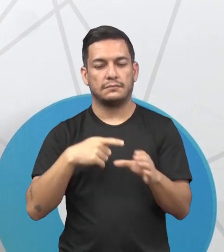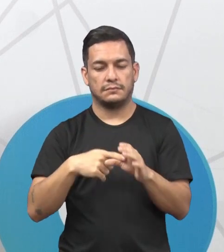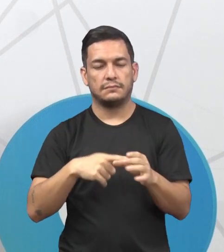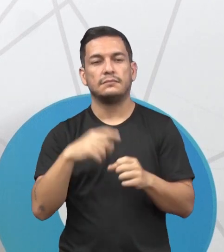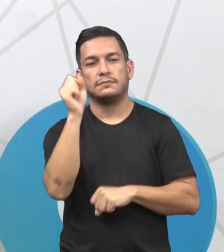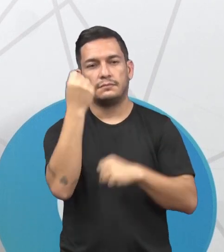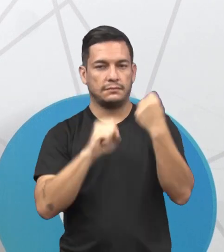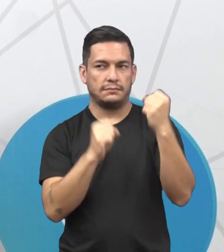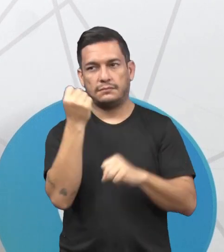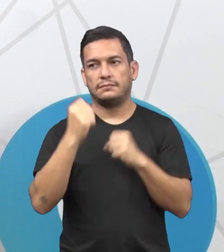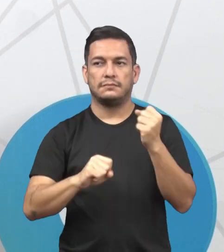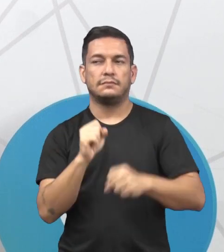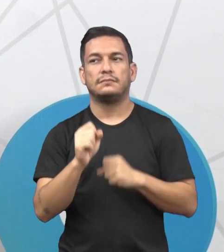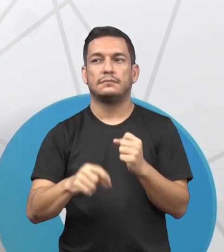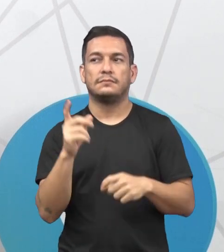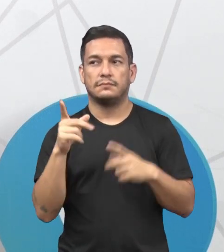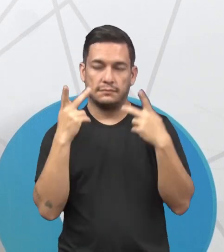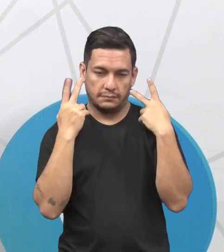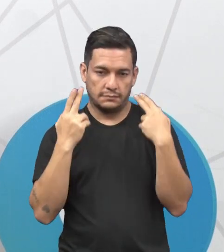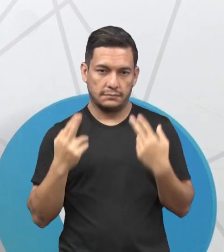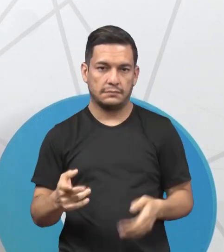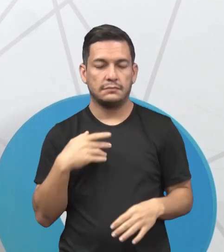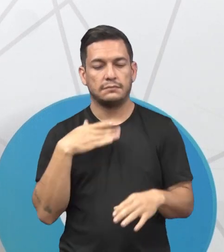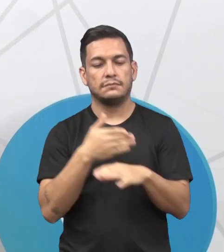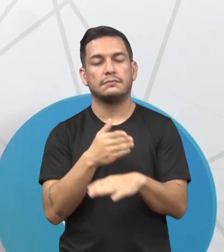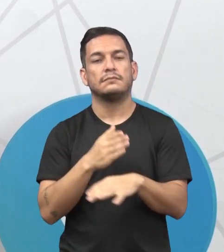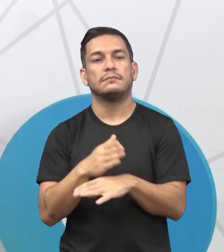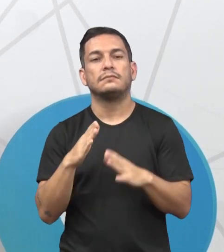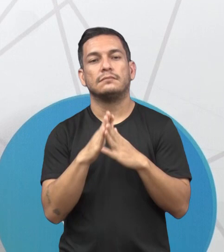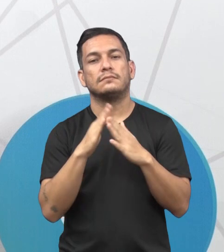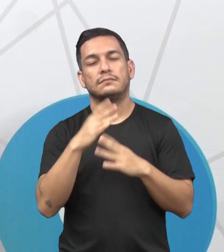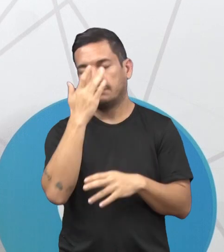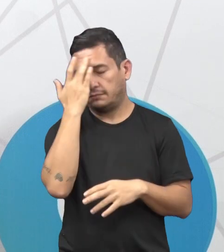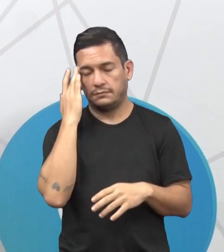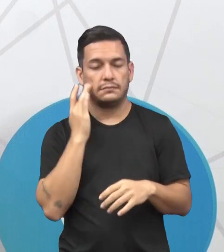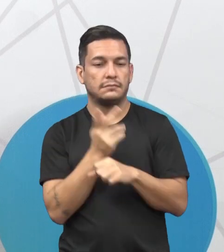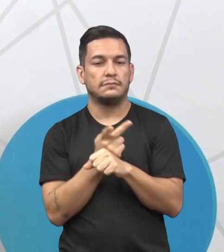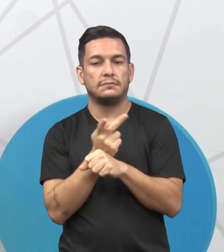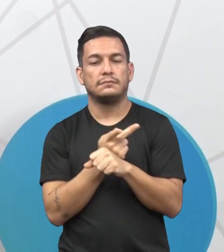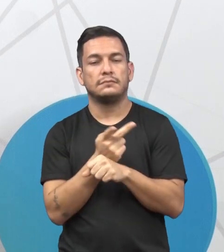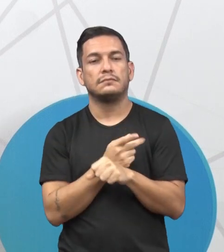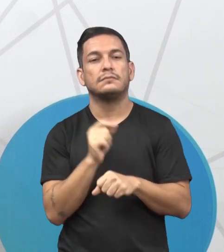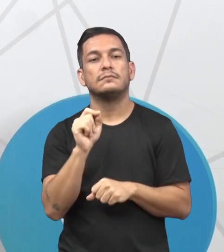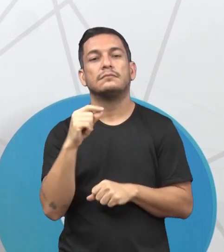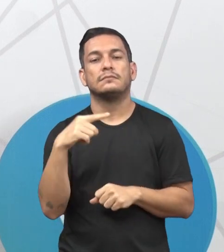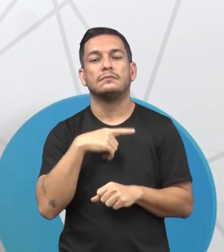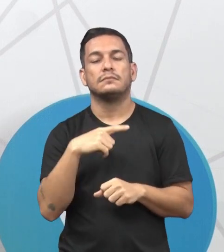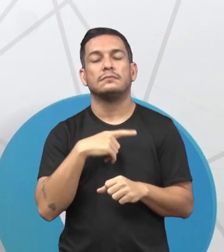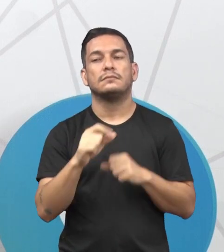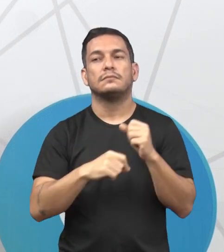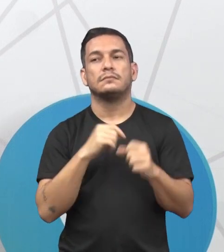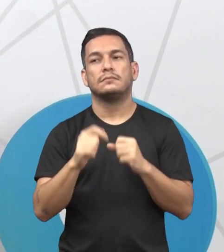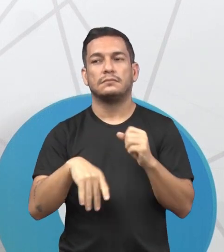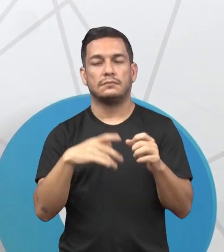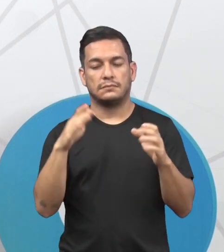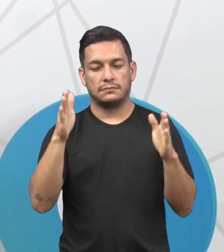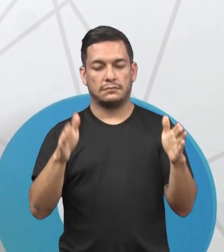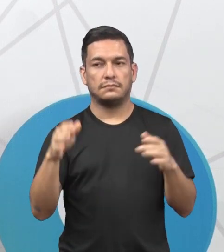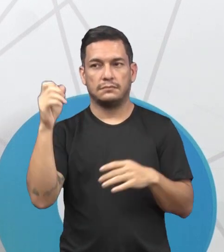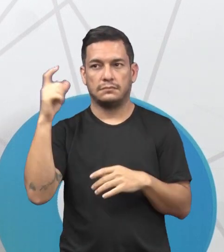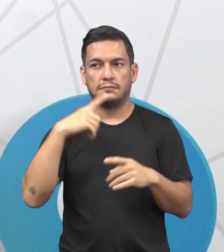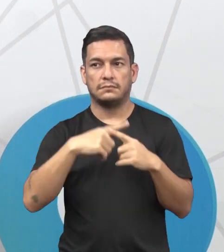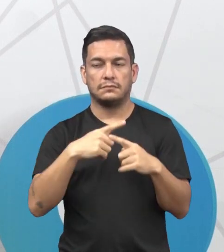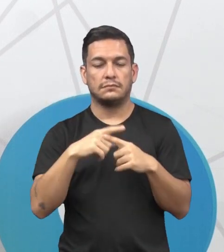cidades, fábricas. É muito comum que em várias casas as pessoas busquem cada vez mais ter as suas próprias placas solares, porque é